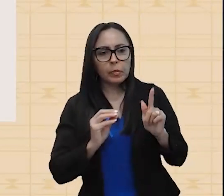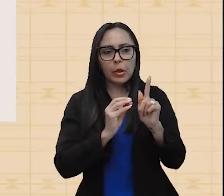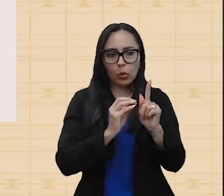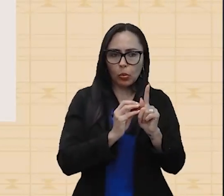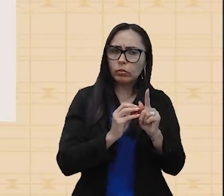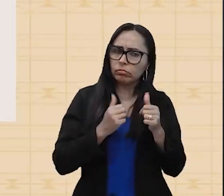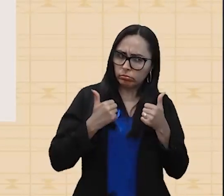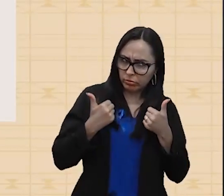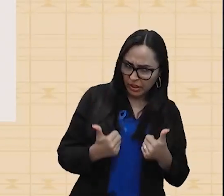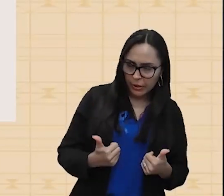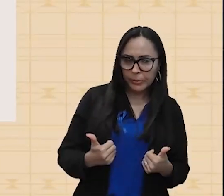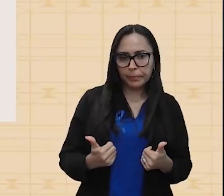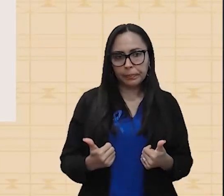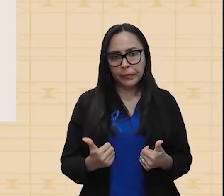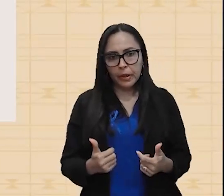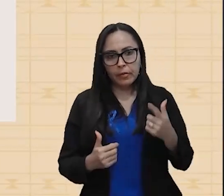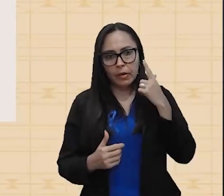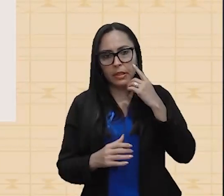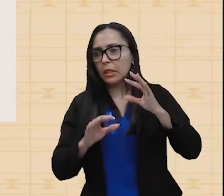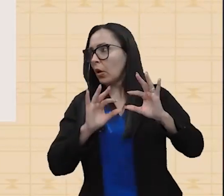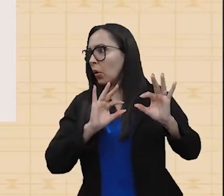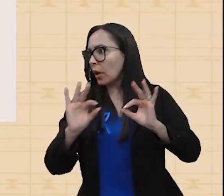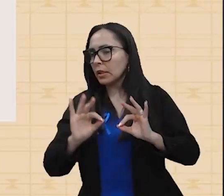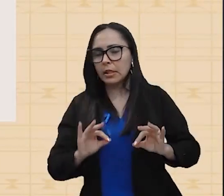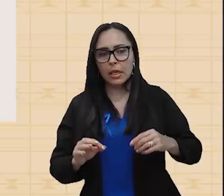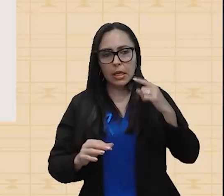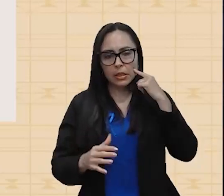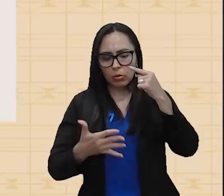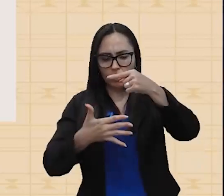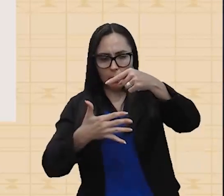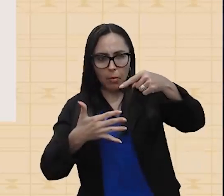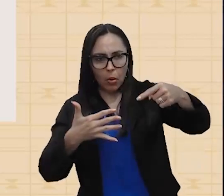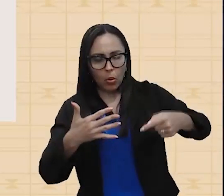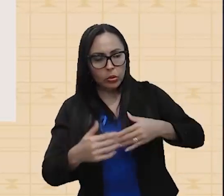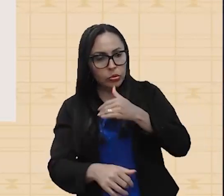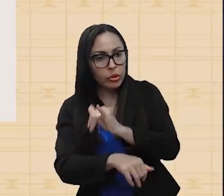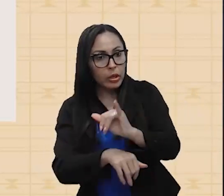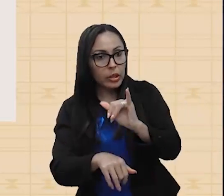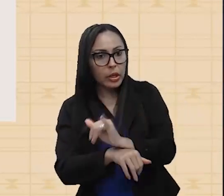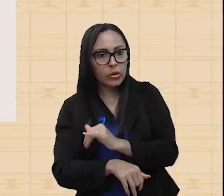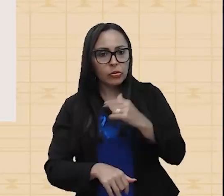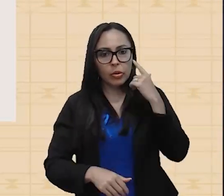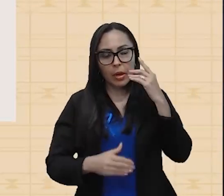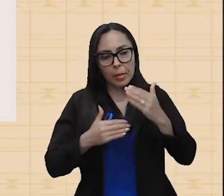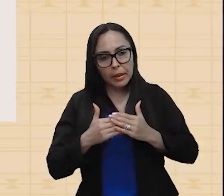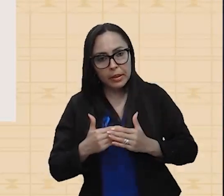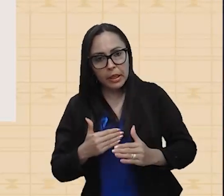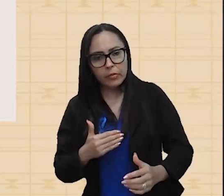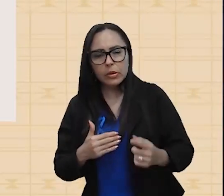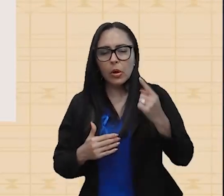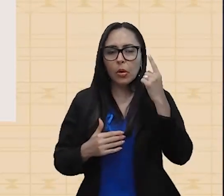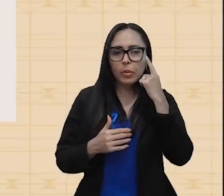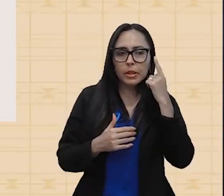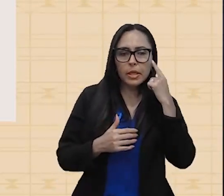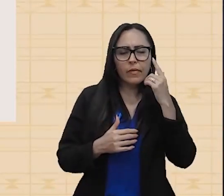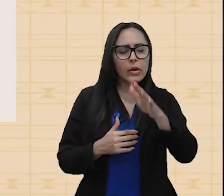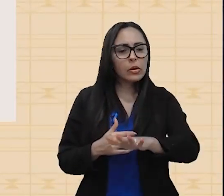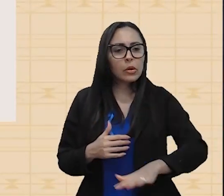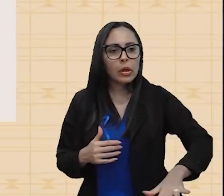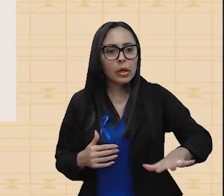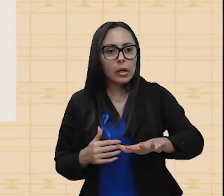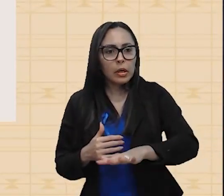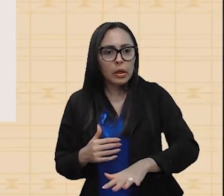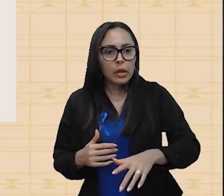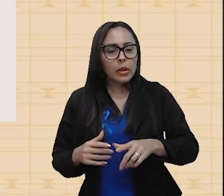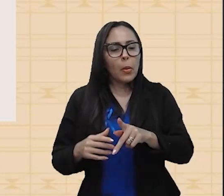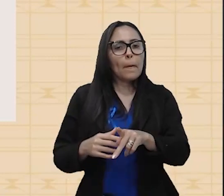tá certo? Fazendo a colocação de pontos estratégicos onde você quer e a partir dali você observa a tua área e o